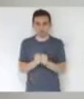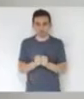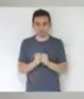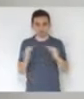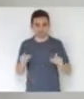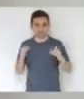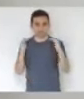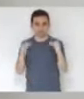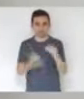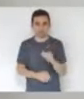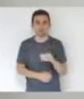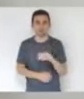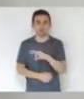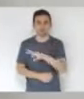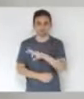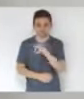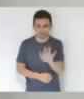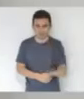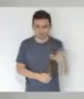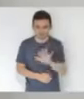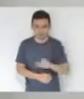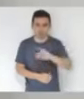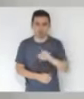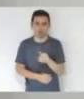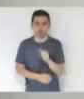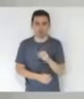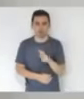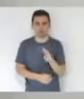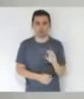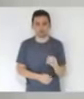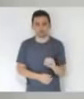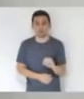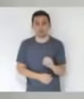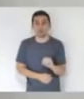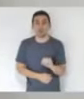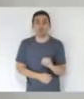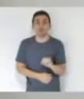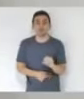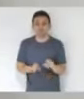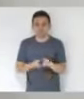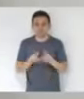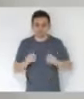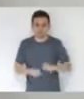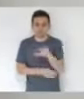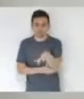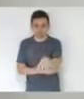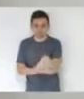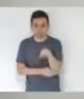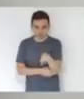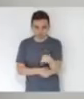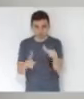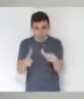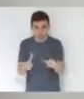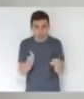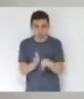Federal, Ricardo Cubas, e já está sendo tratado o posto de emissão de passaporte para Blumenau no início